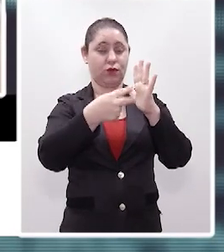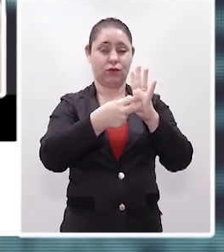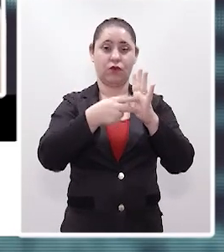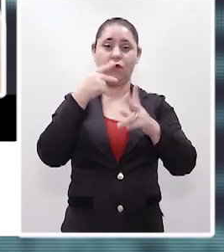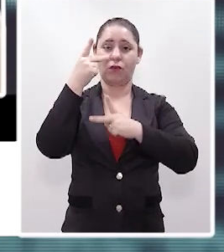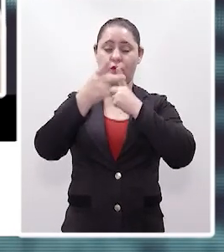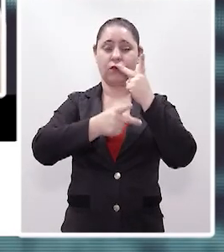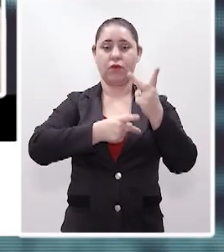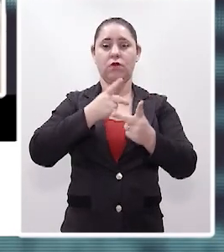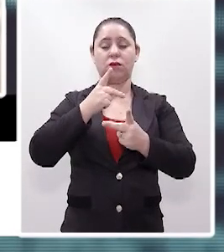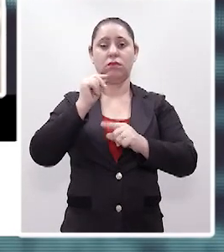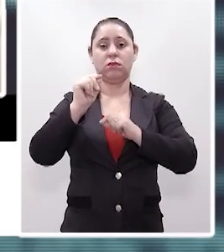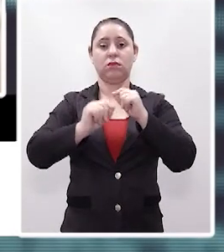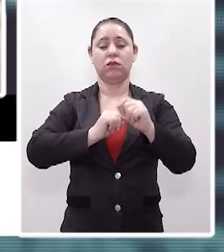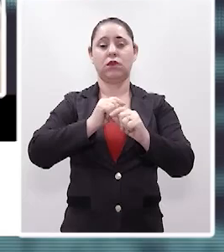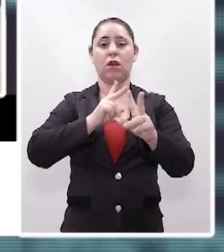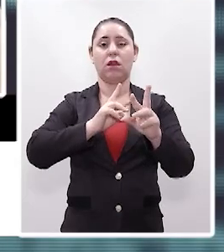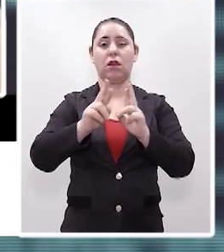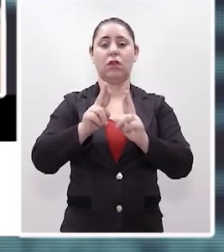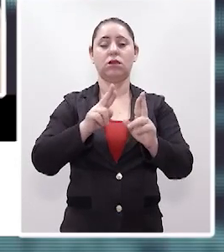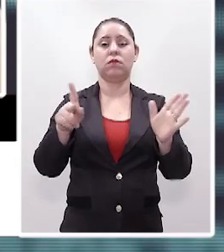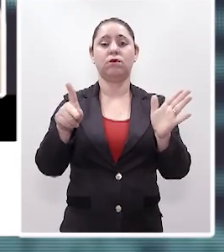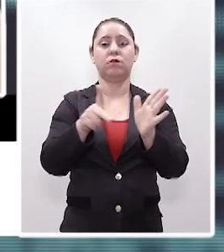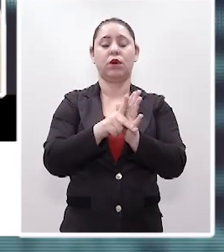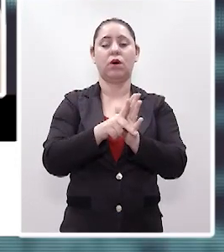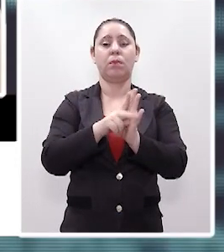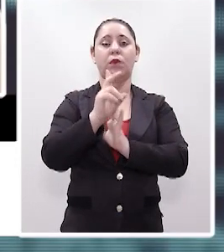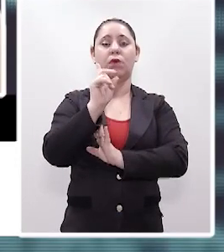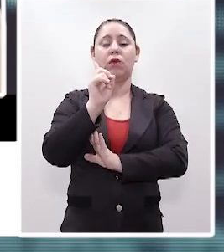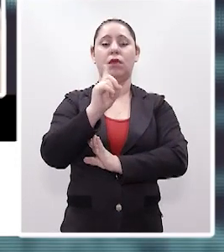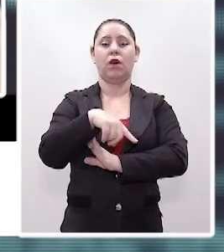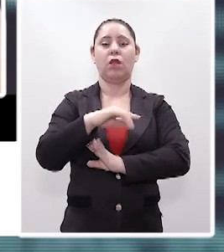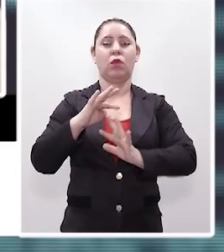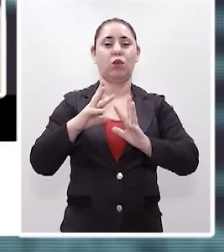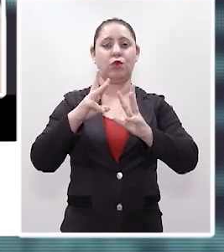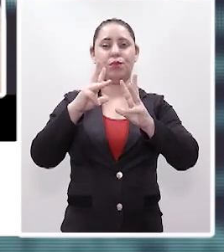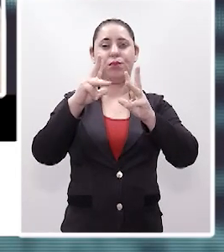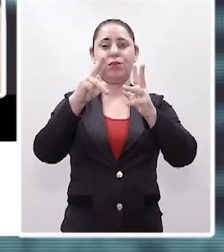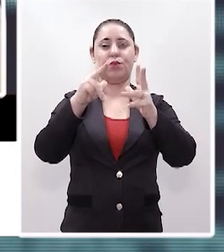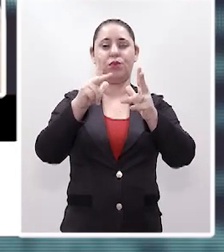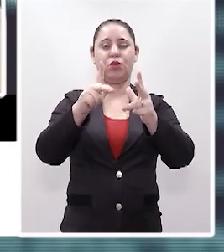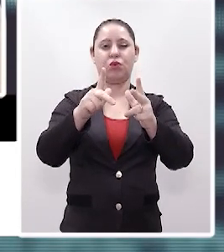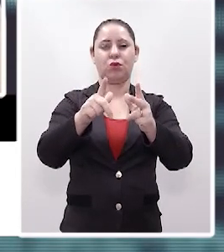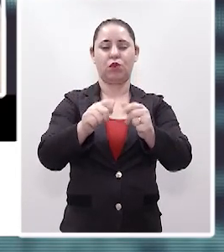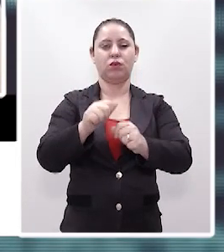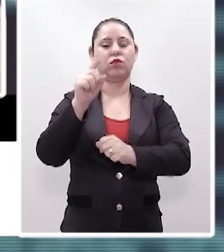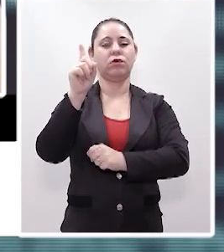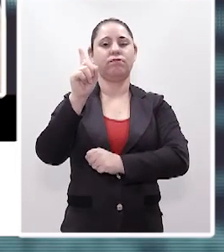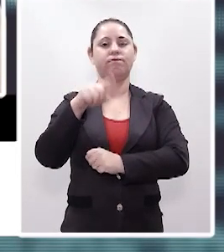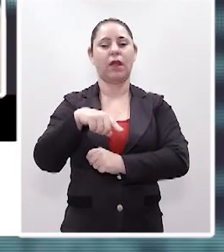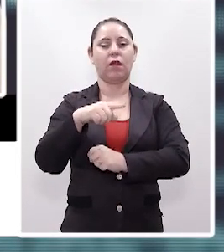sentido que você falou com relação a todos os meios